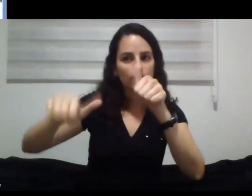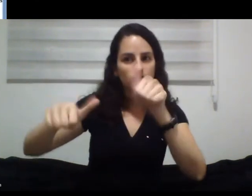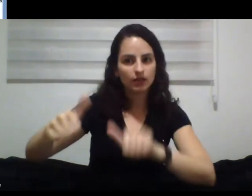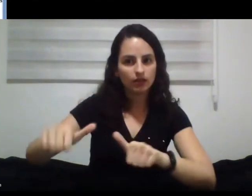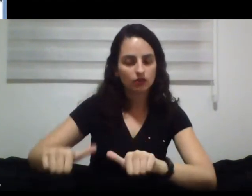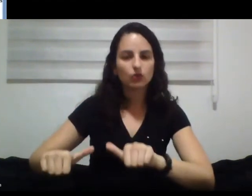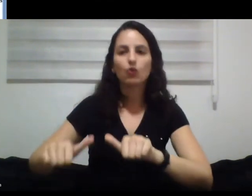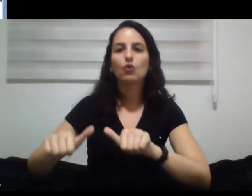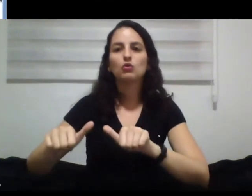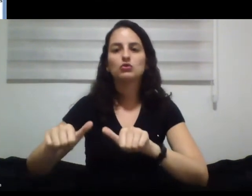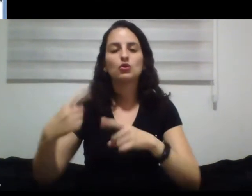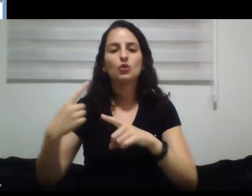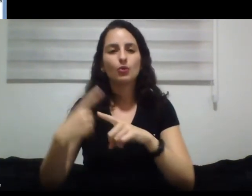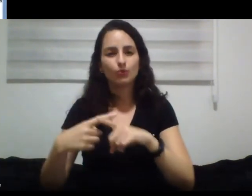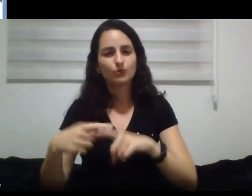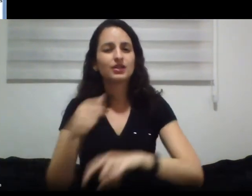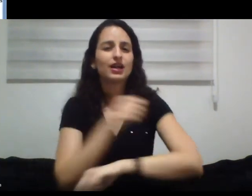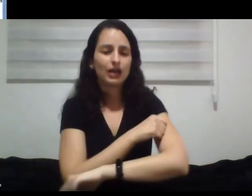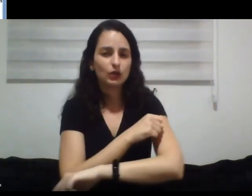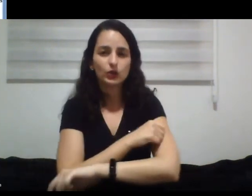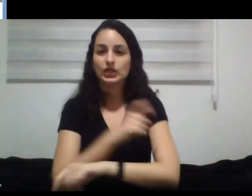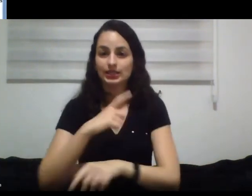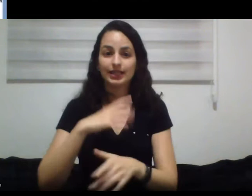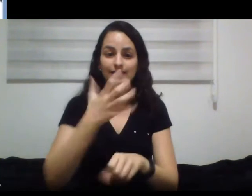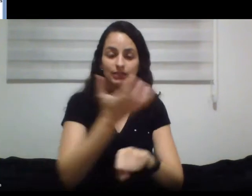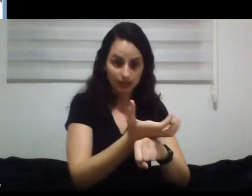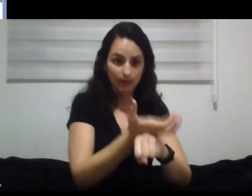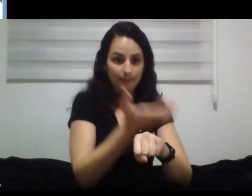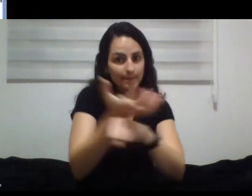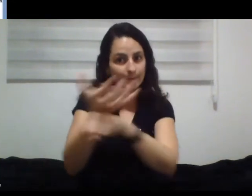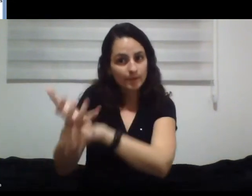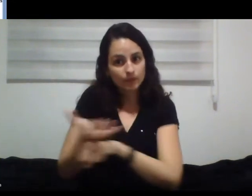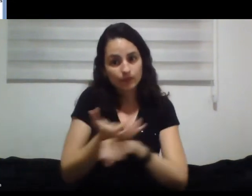outra dúvida em relação à frequência,